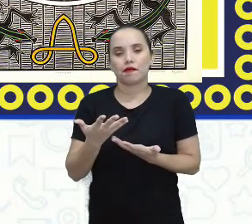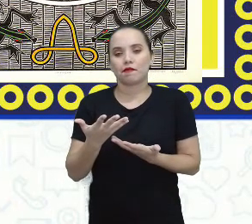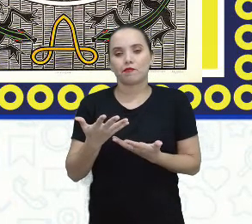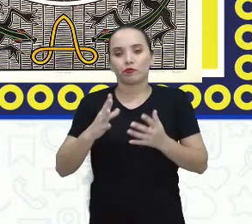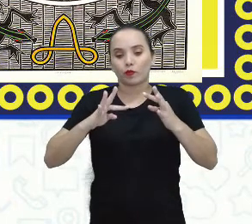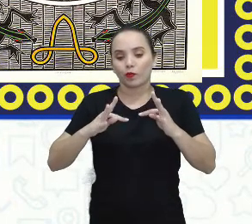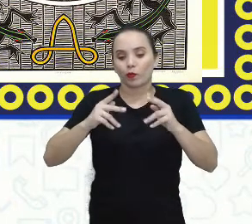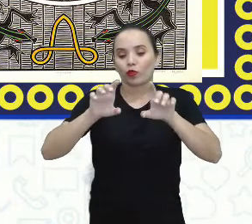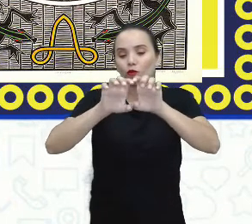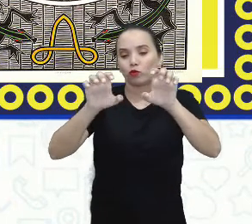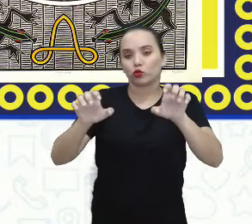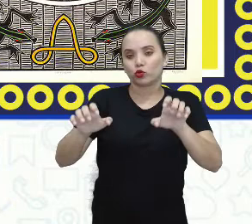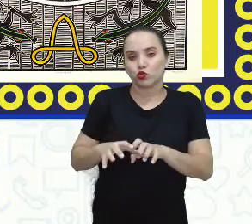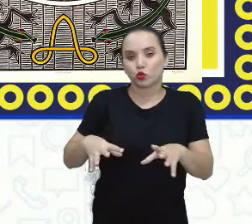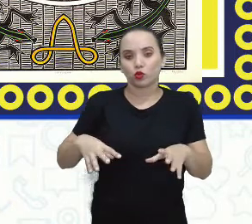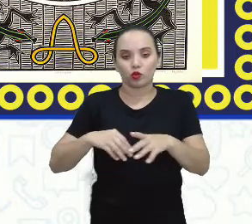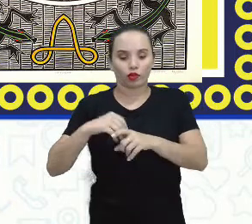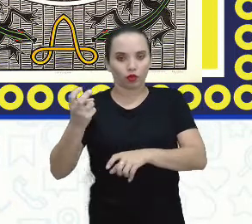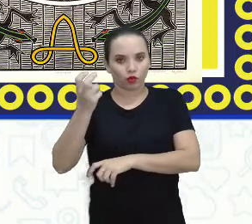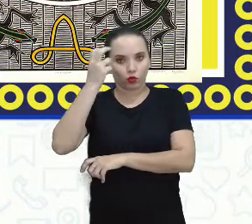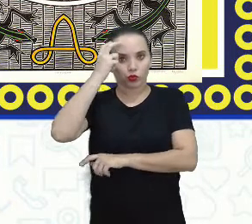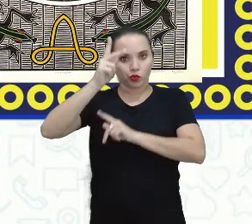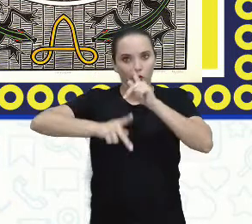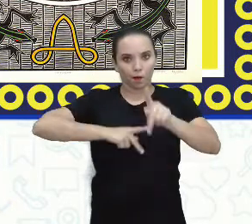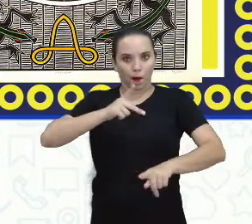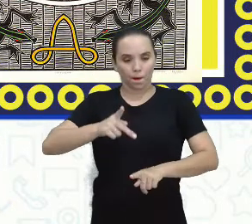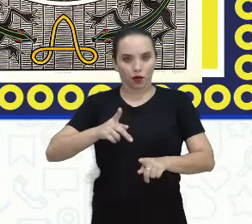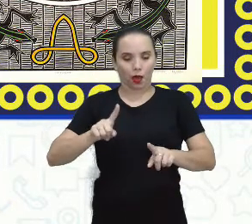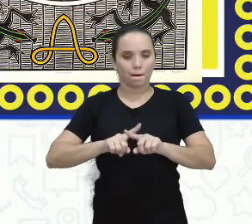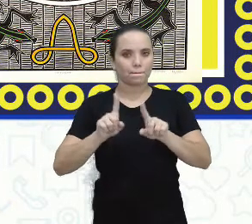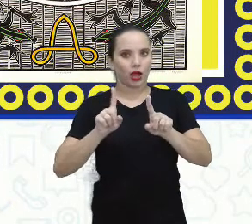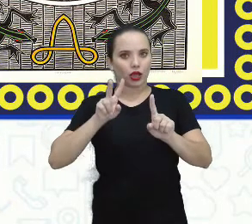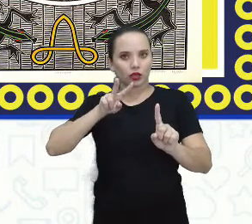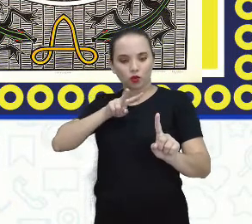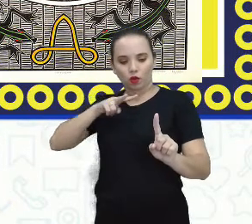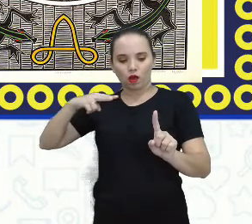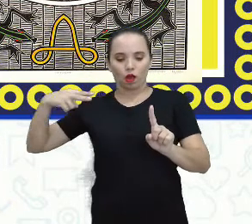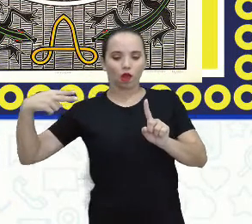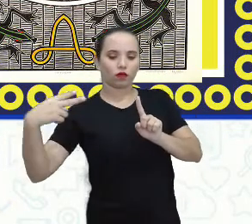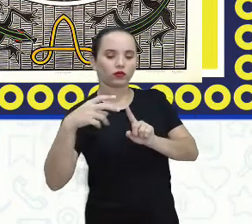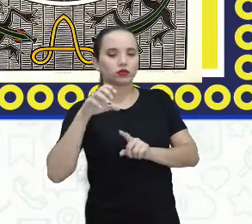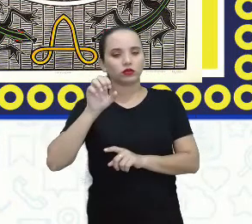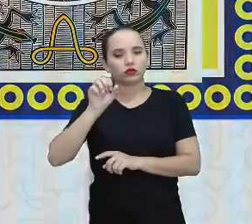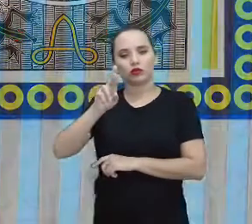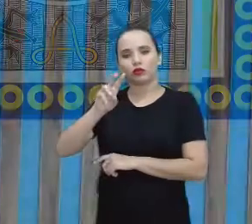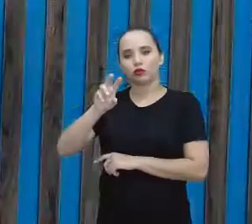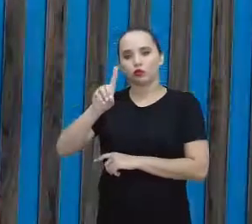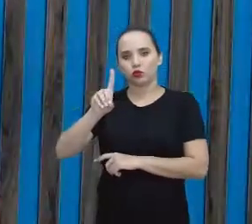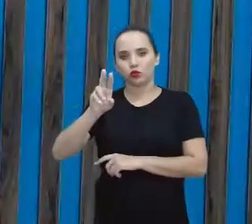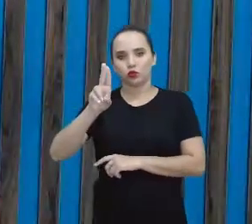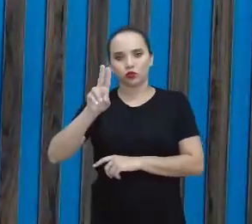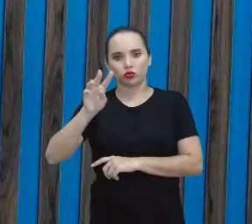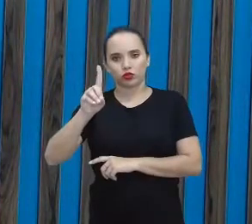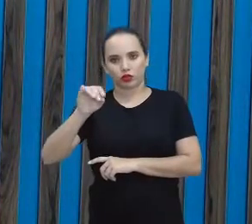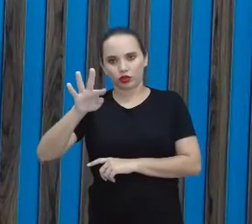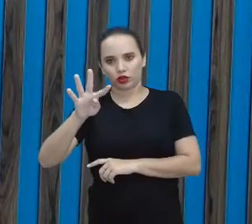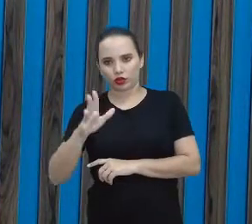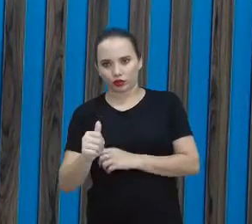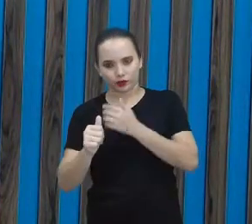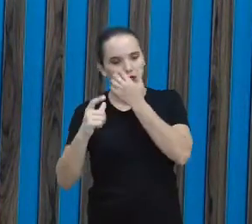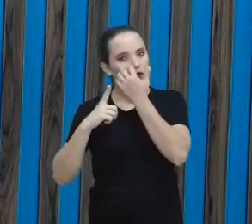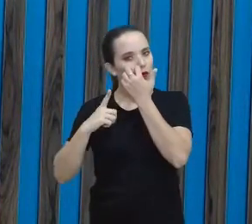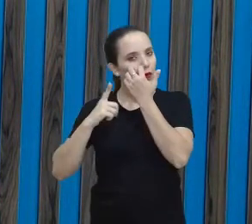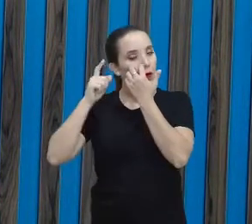toda essa estrutura da cultura popular, mas com uma visão erudita. Os artistas